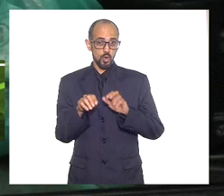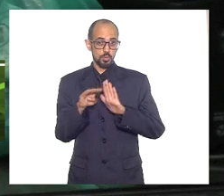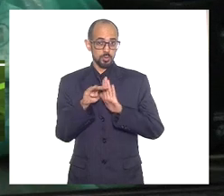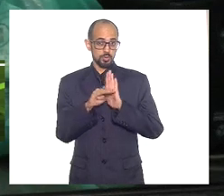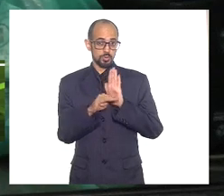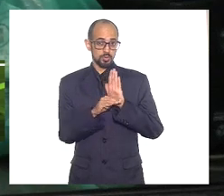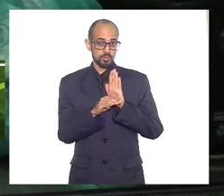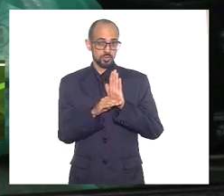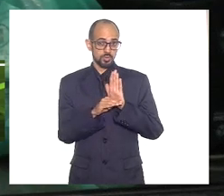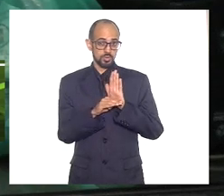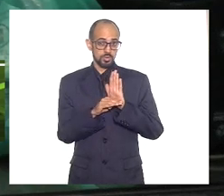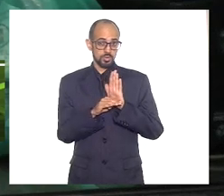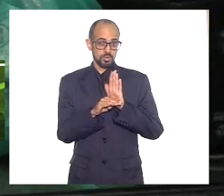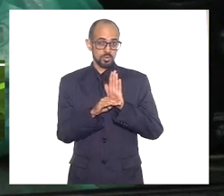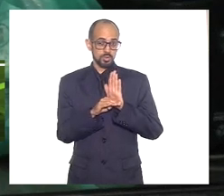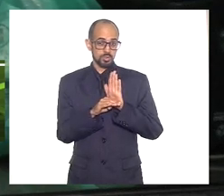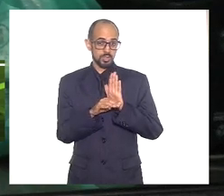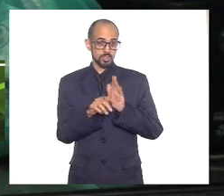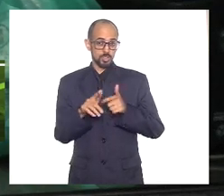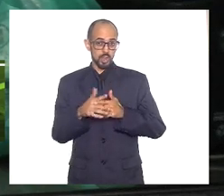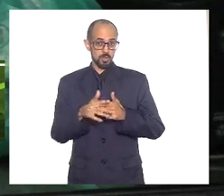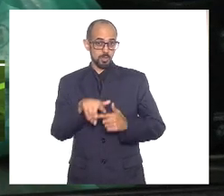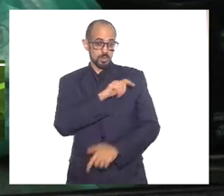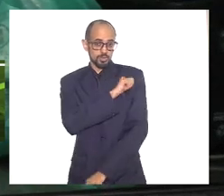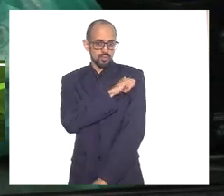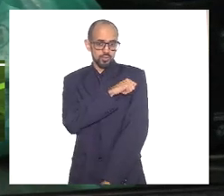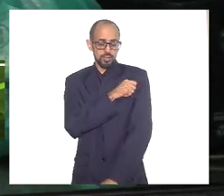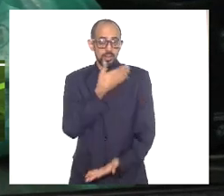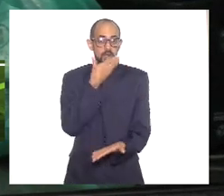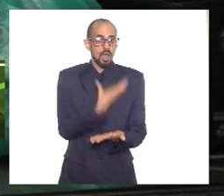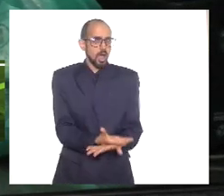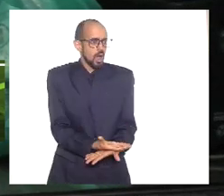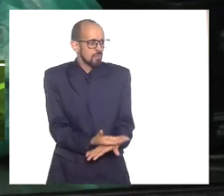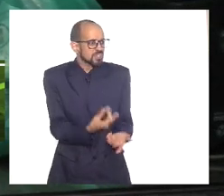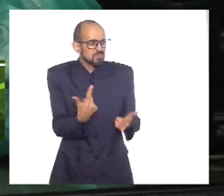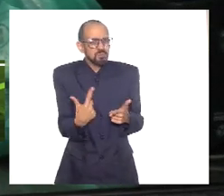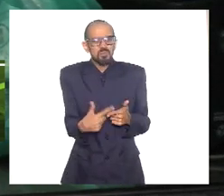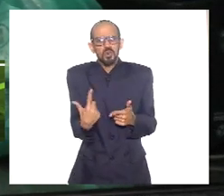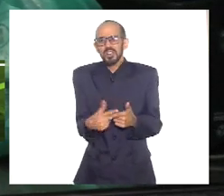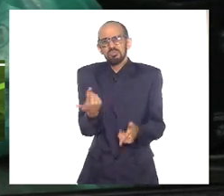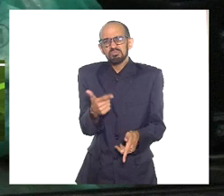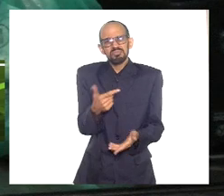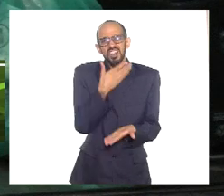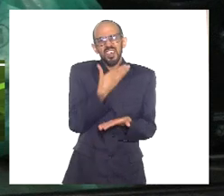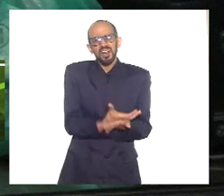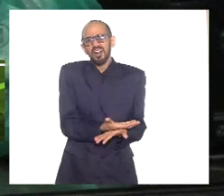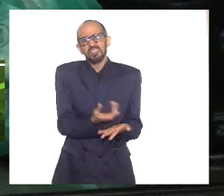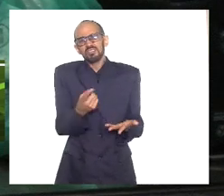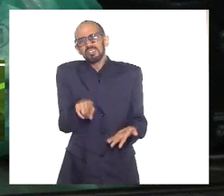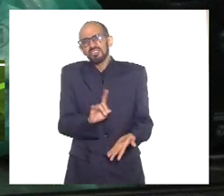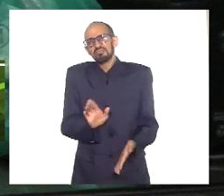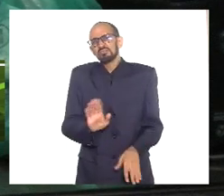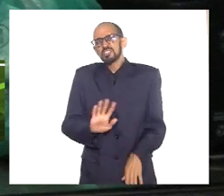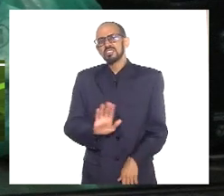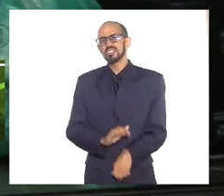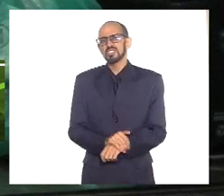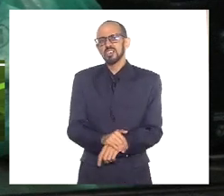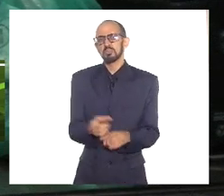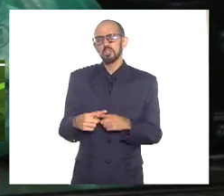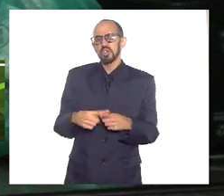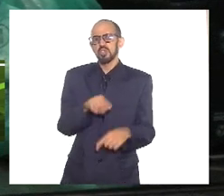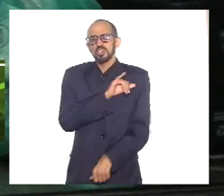isso, perplexidade. Não tem perplexidade nenhuma. O Rio de Janeiro, nessa área, fez a